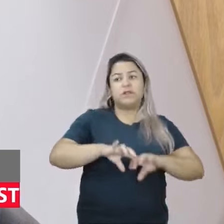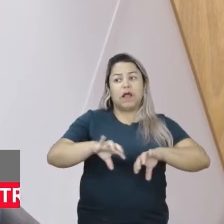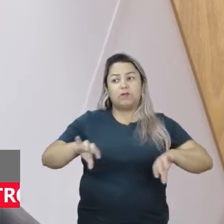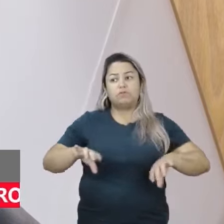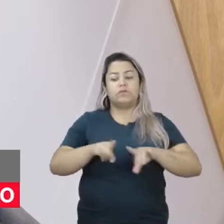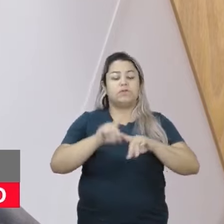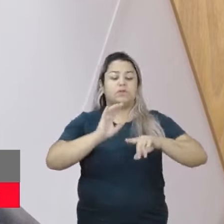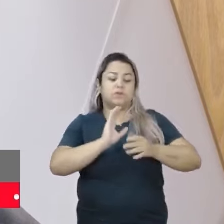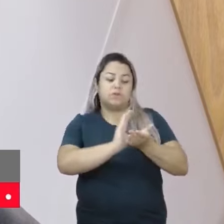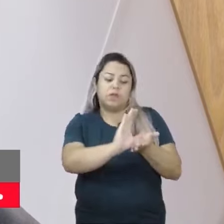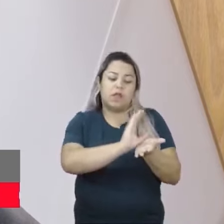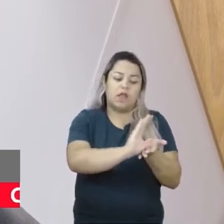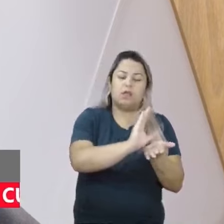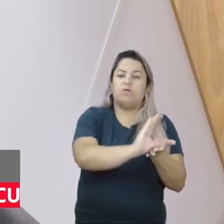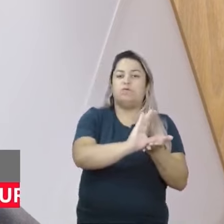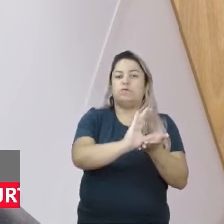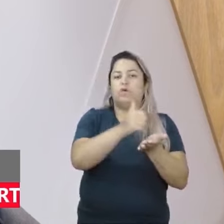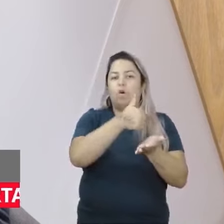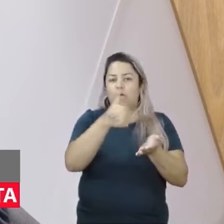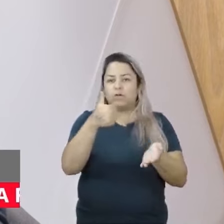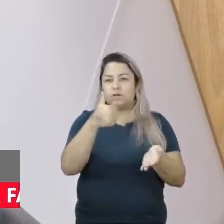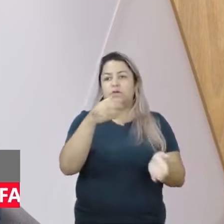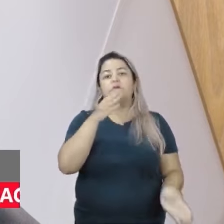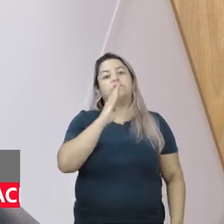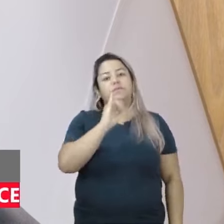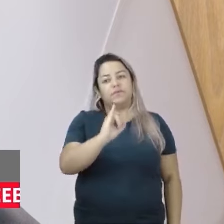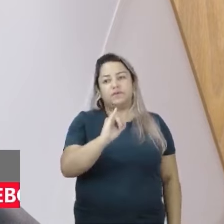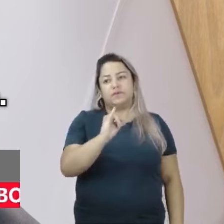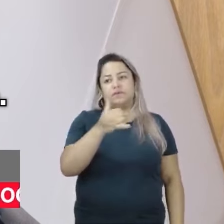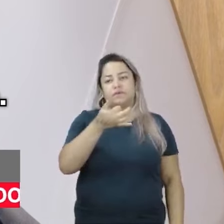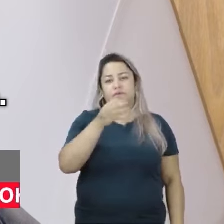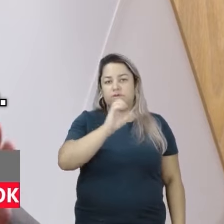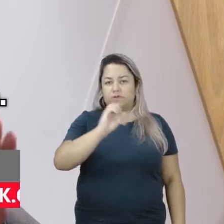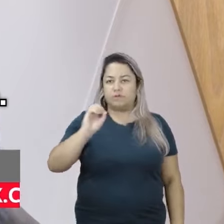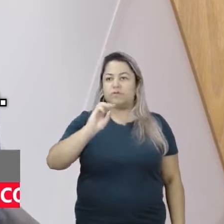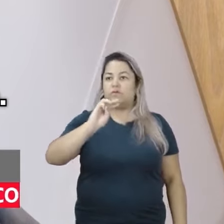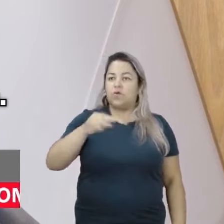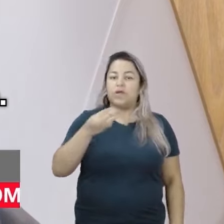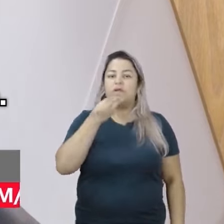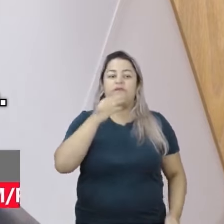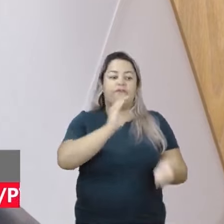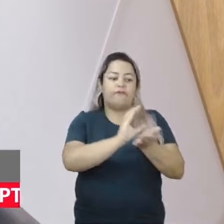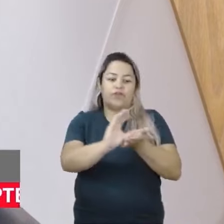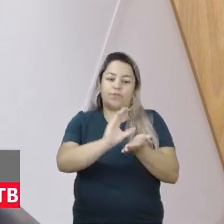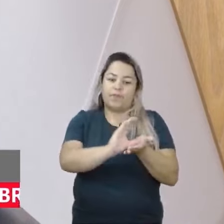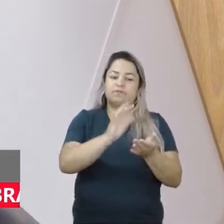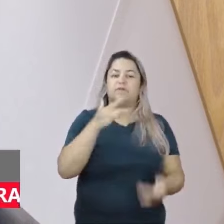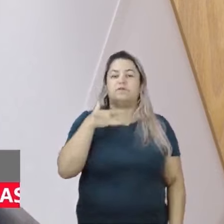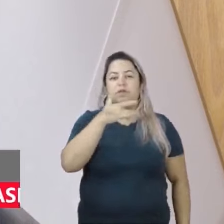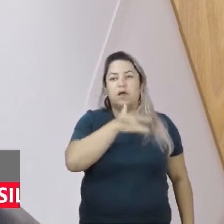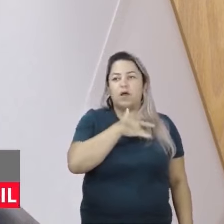desse recurso, mais de 11 bilhões e 600 milhões foram para investimentos na saúde. E